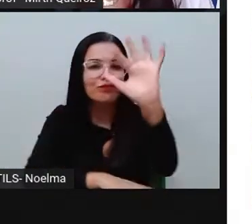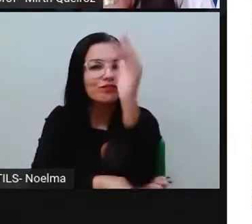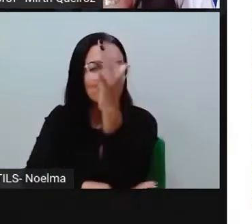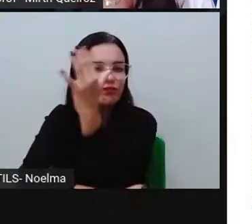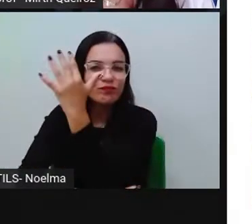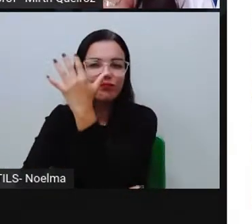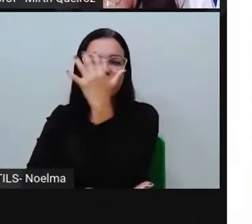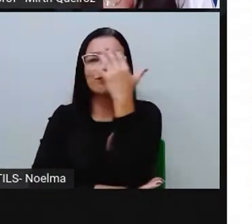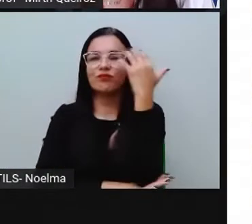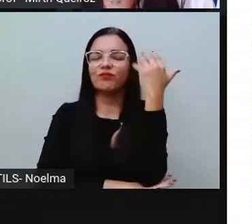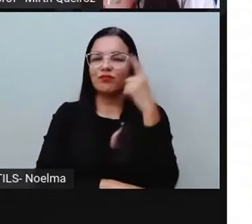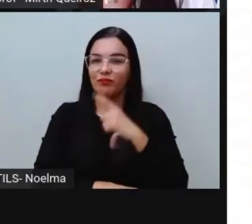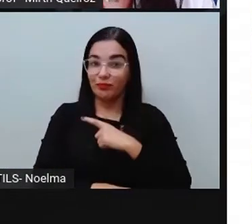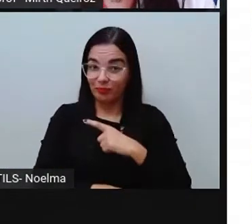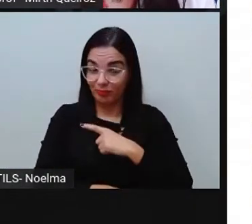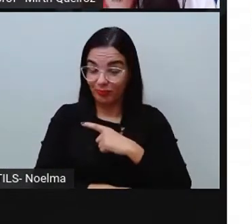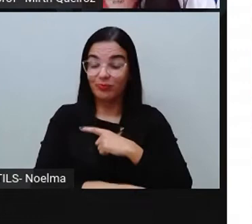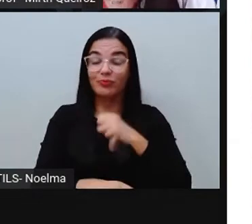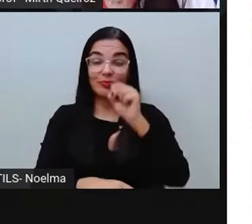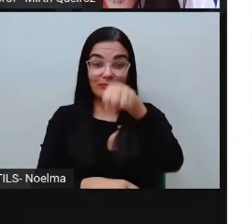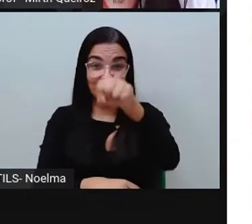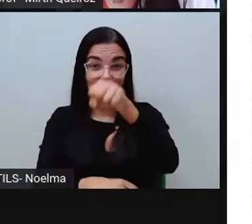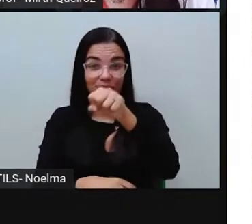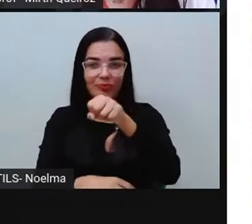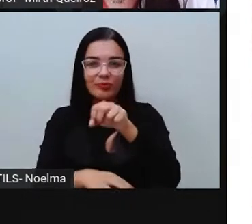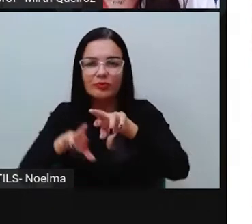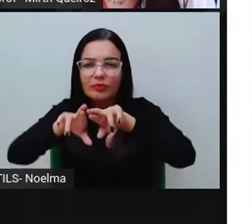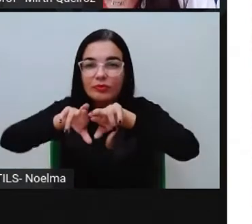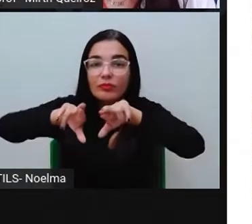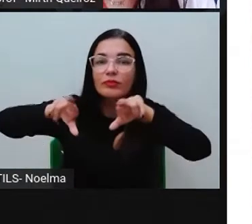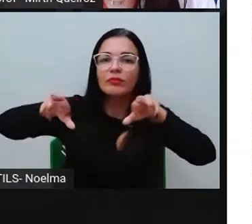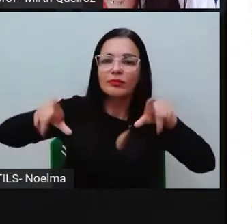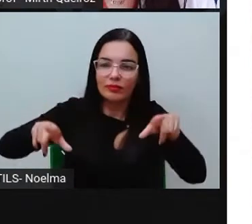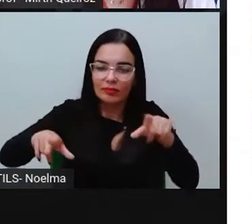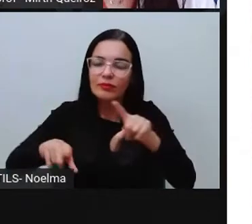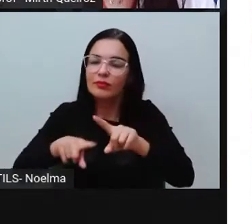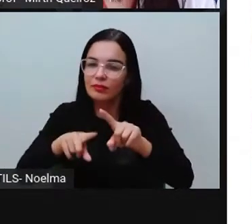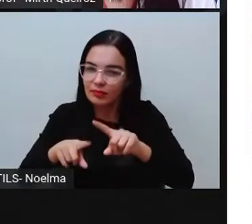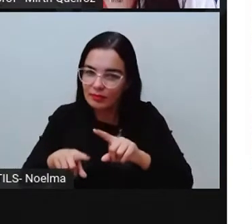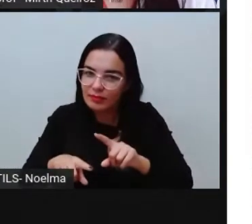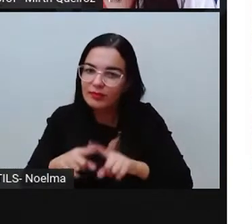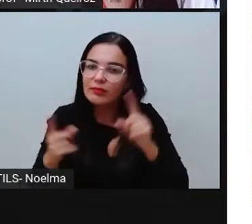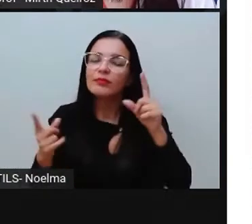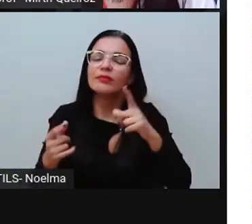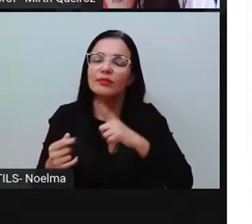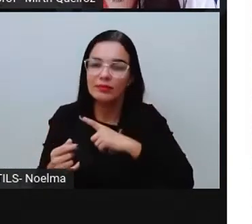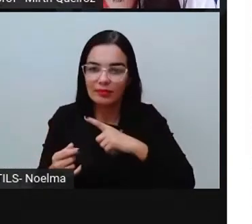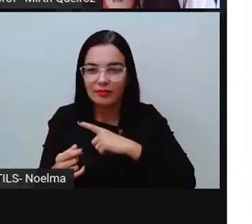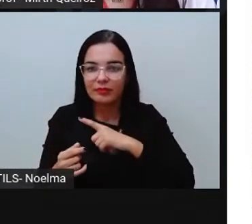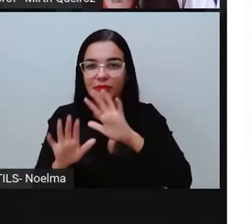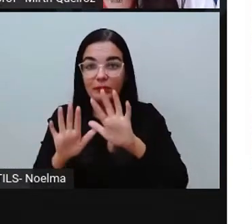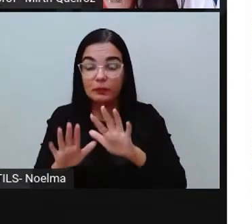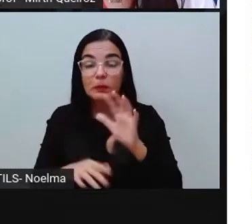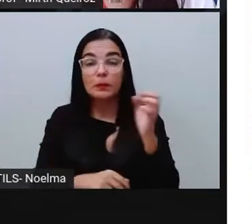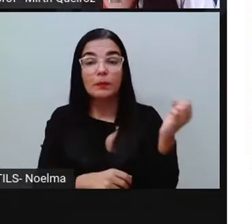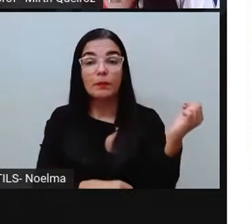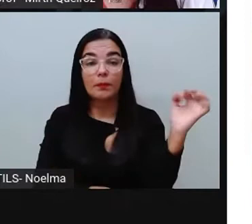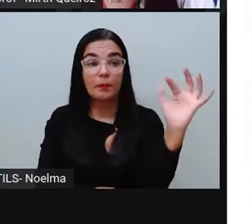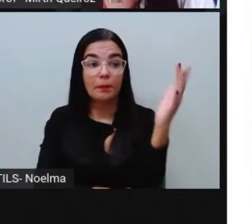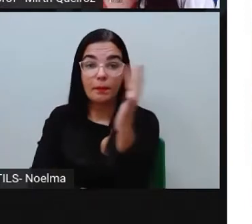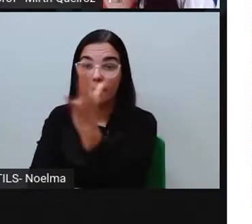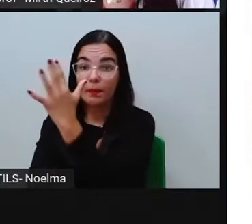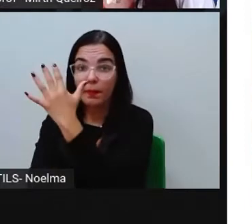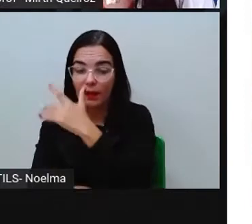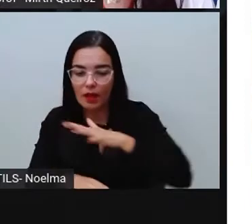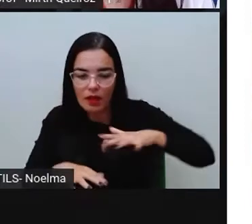vegetais nesse tipo de bioma também, certo? A vegetação de Caatinga ela vai ser